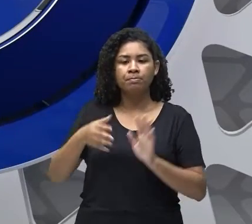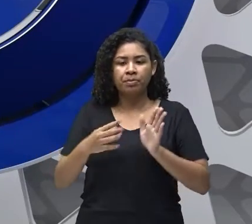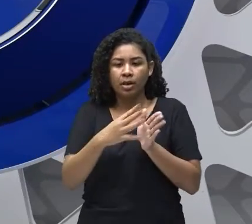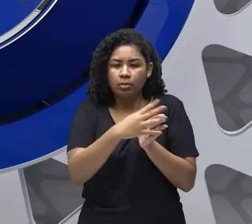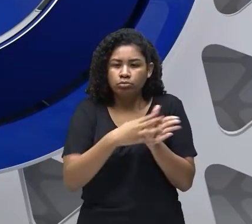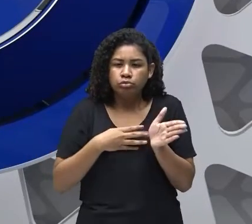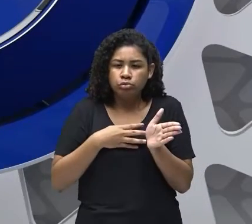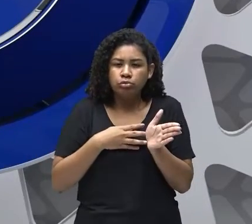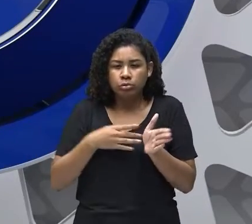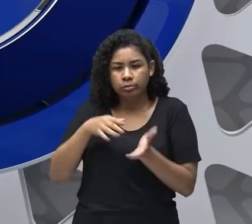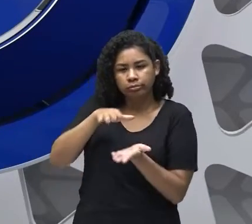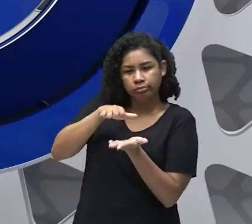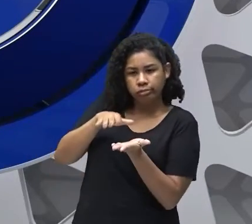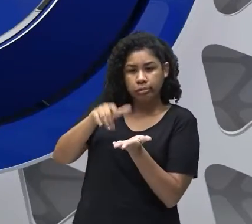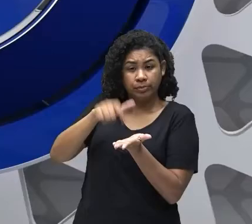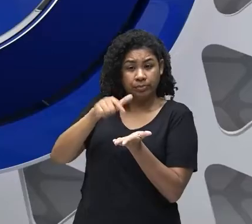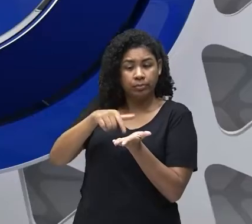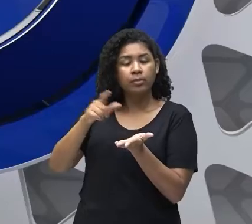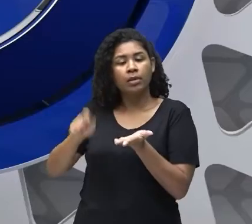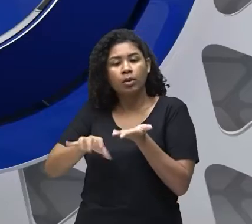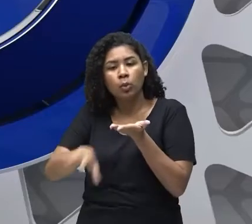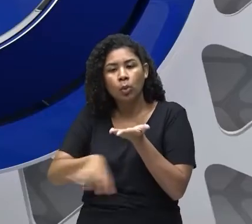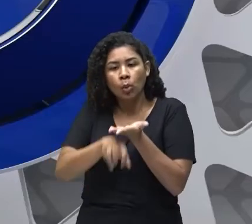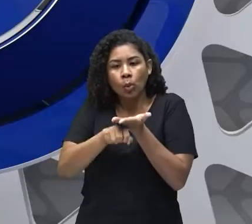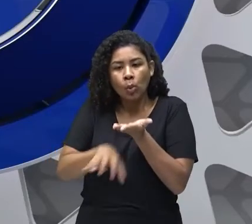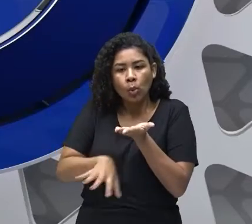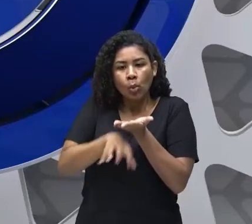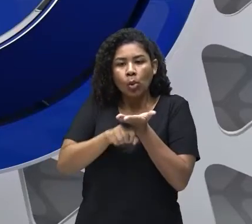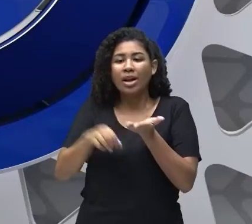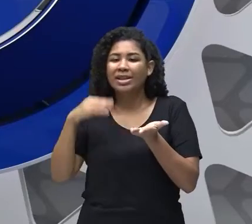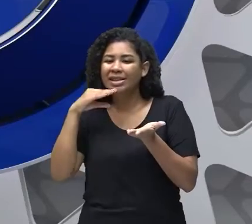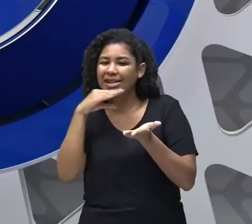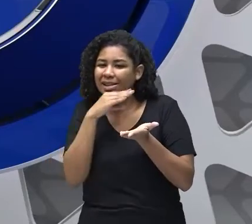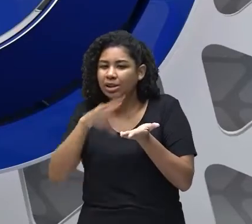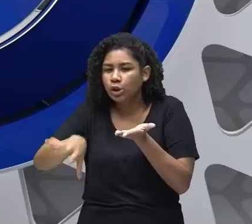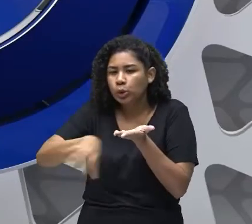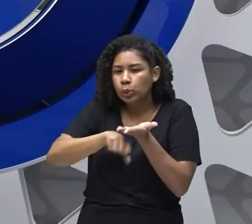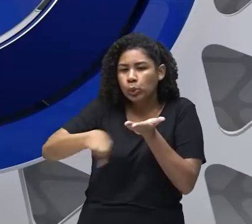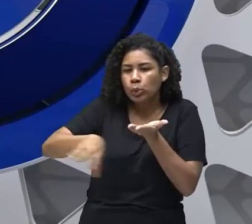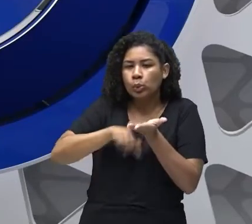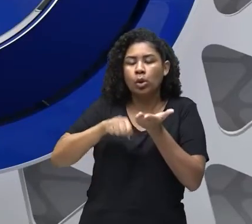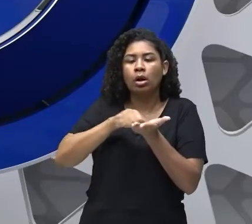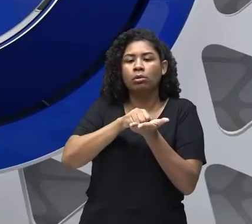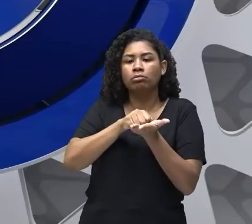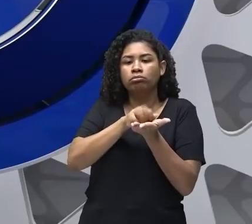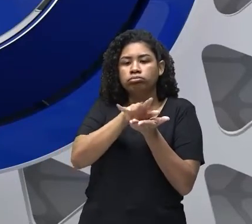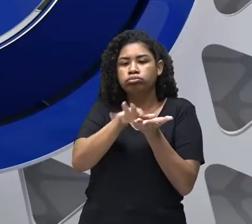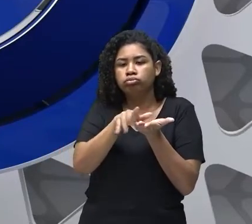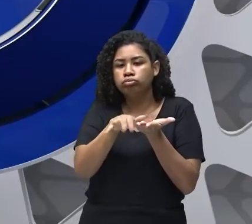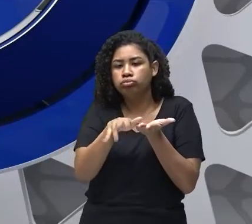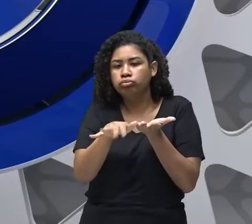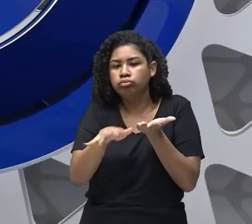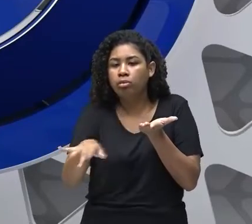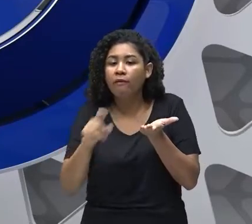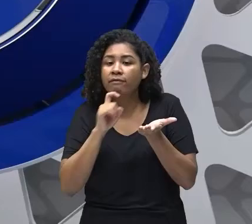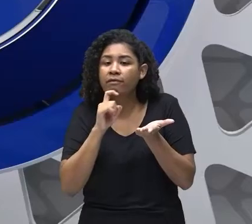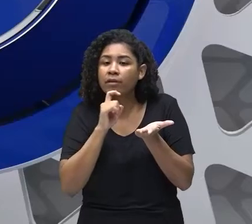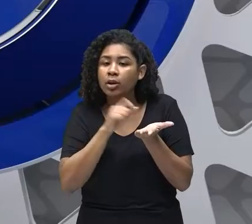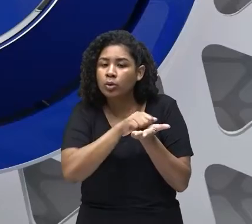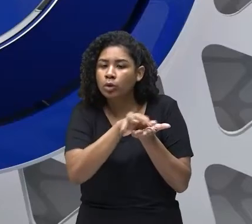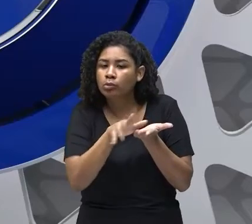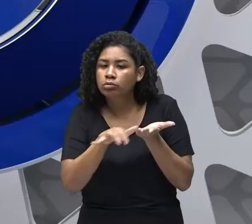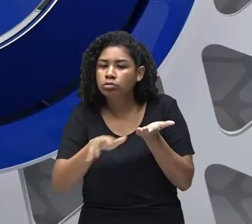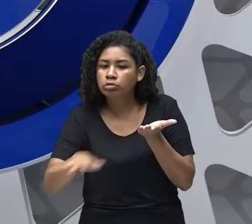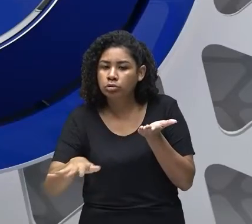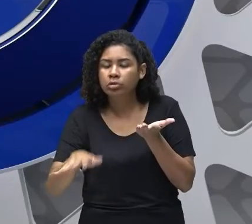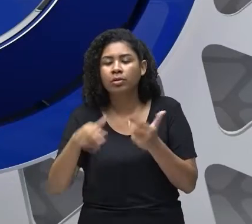troca de temperatura. Ele pega o ar quente, vai realizar a troca com a utilização de gás, né, que está presente nessa